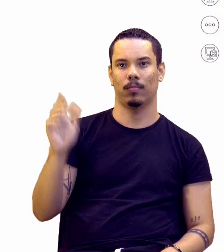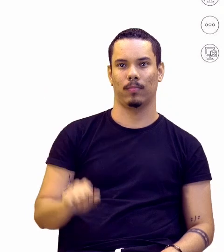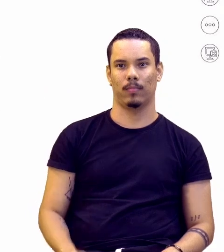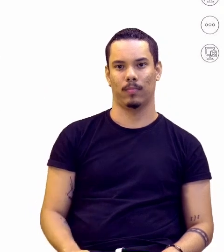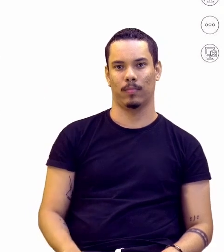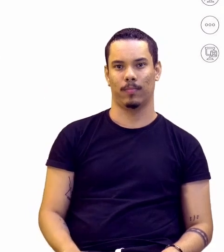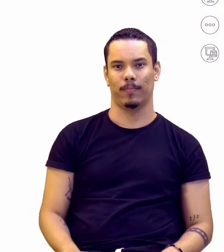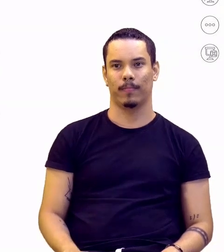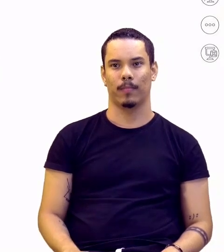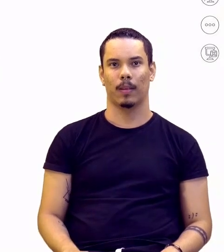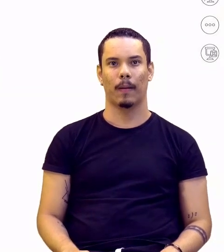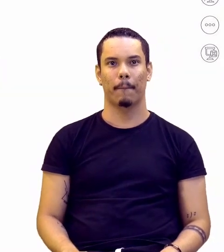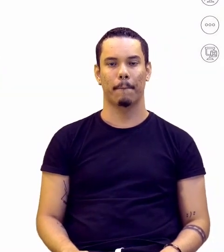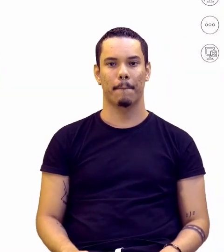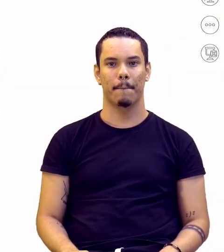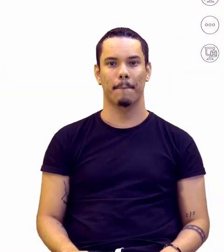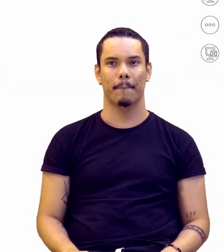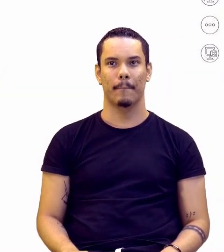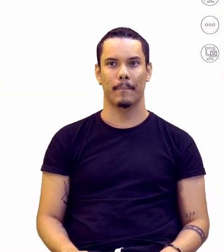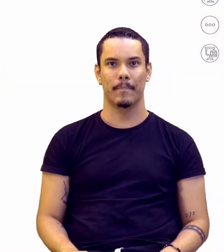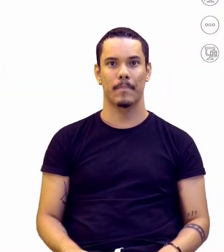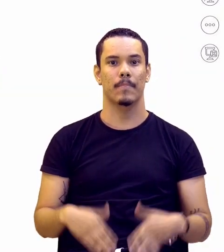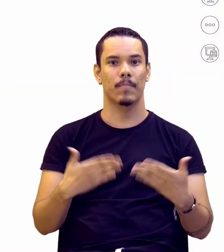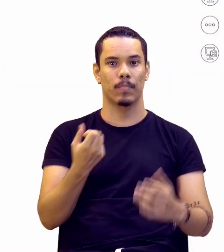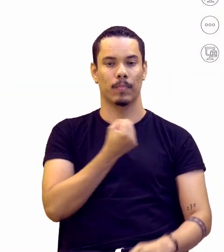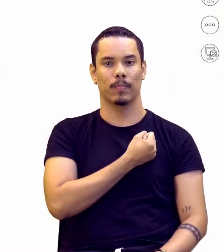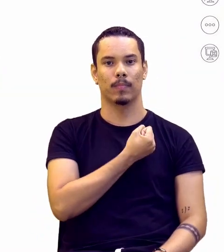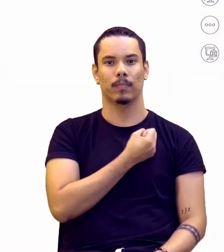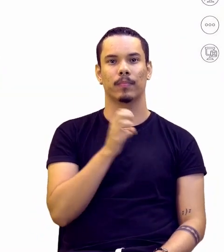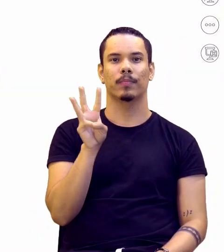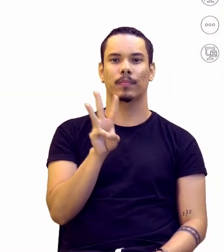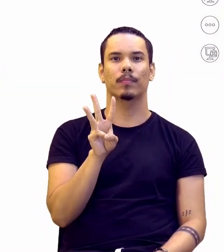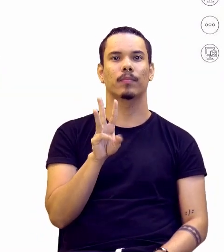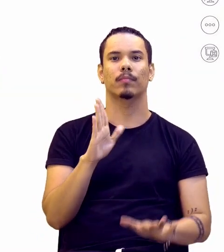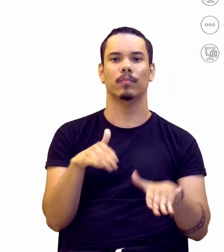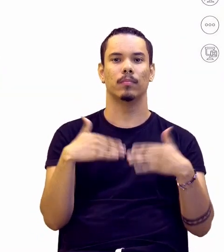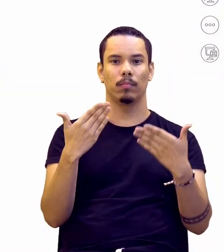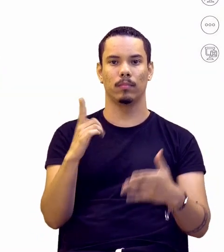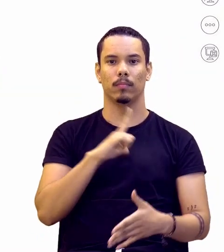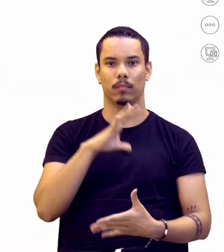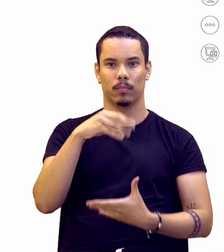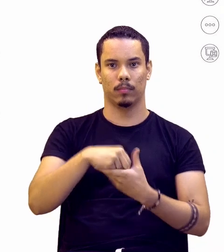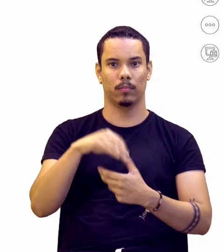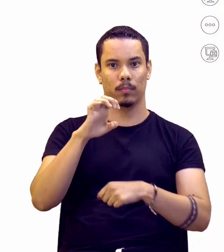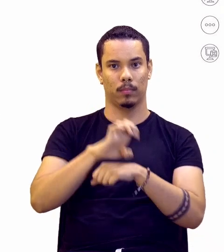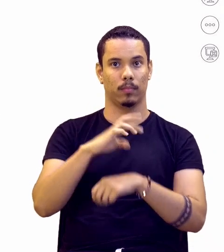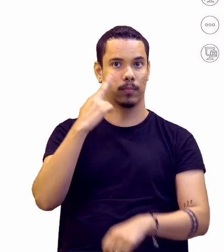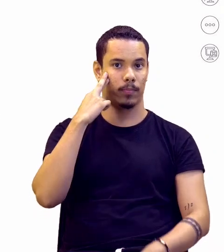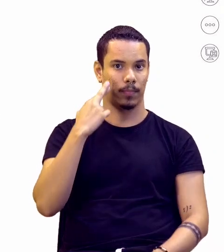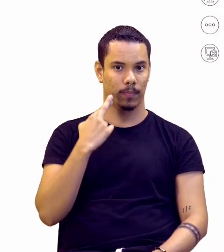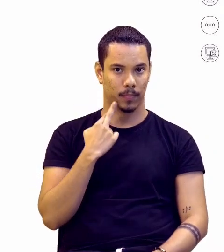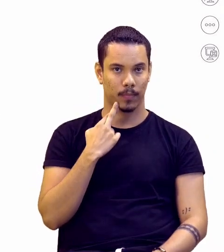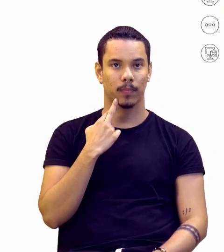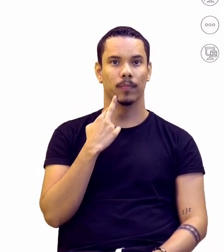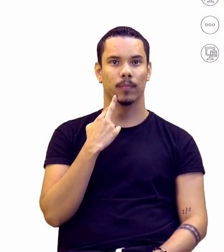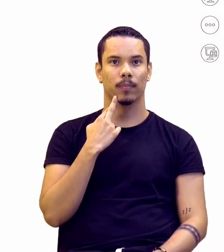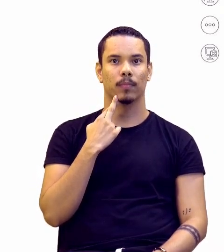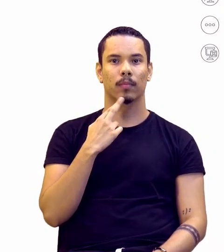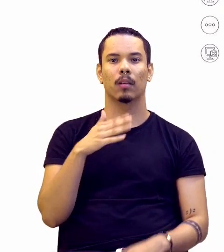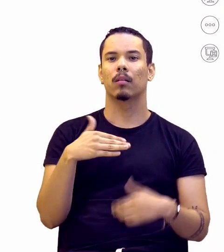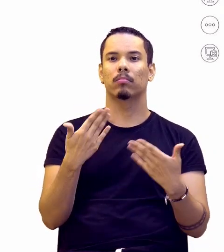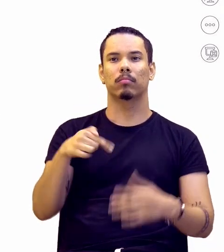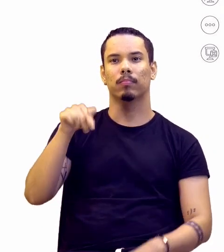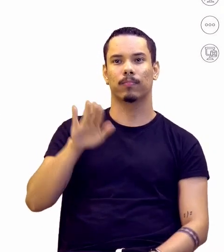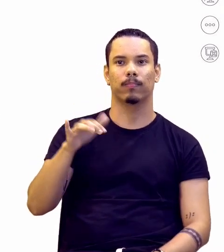ó. Vamos lá. Questão 3. Quando foi instalado o estado de Rondônia, quem foi o